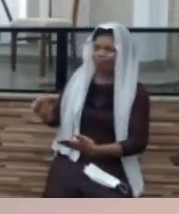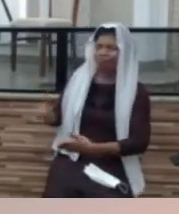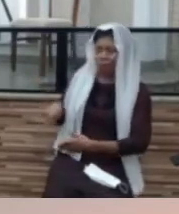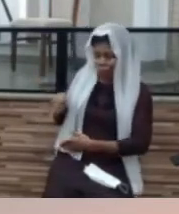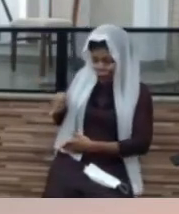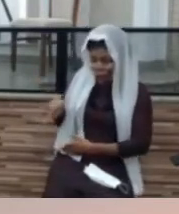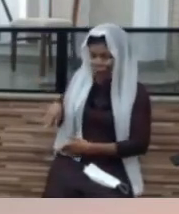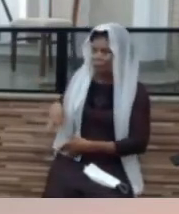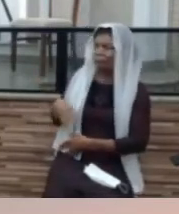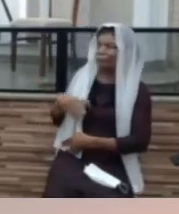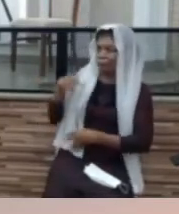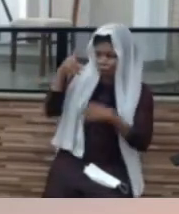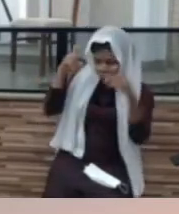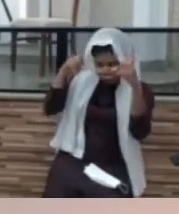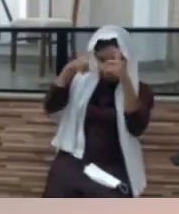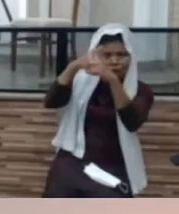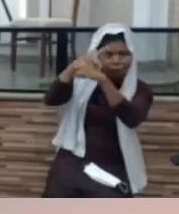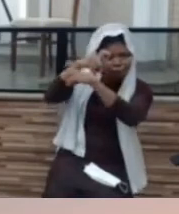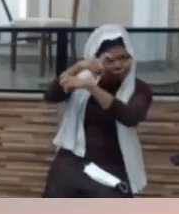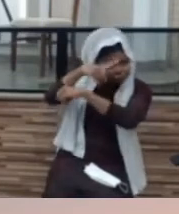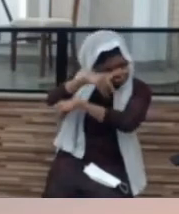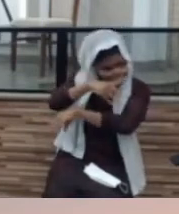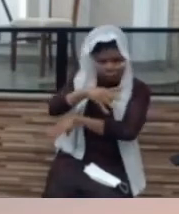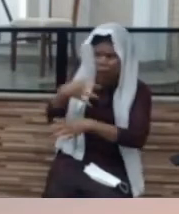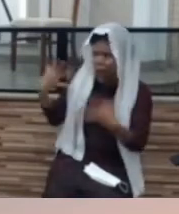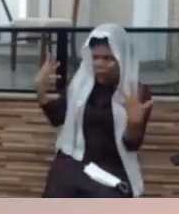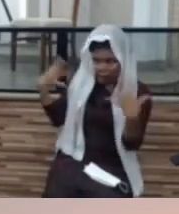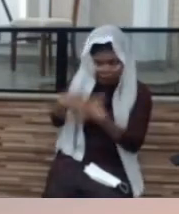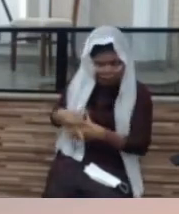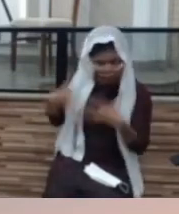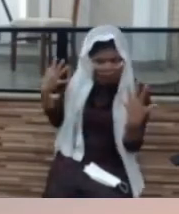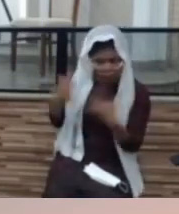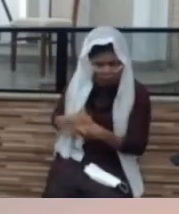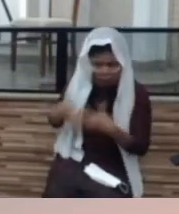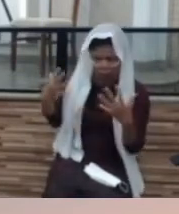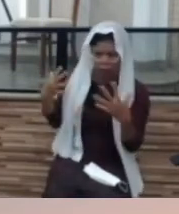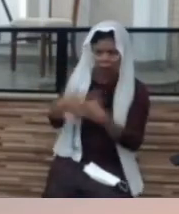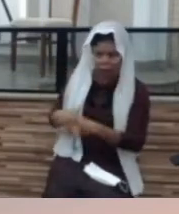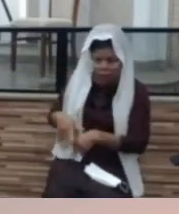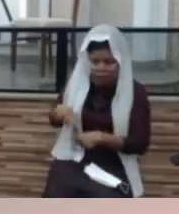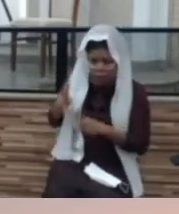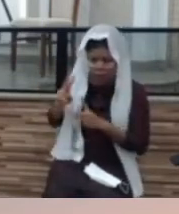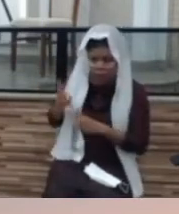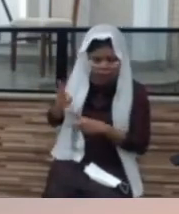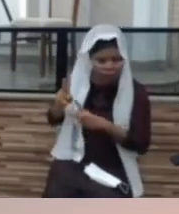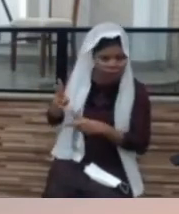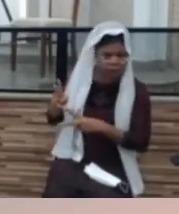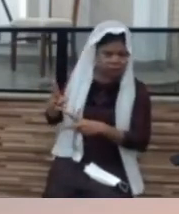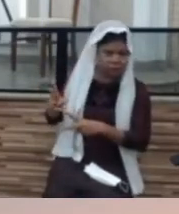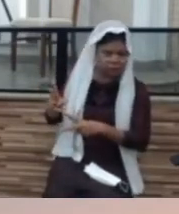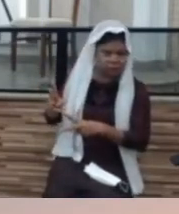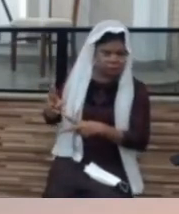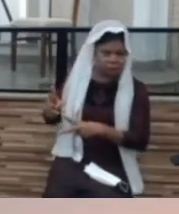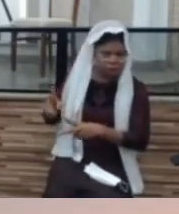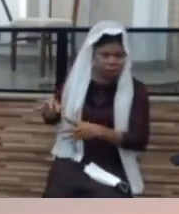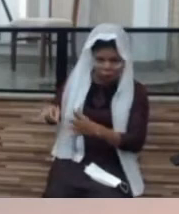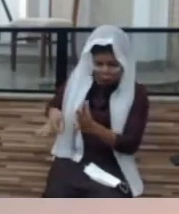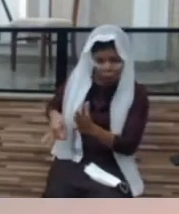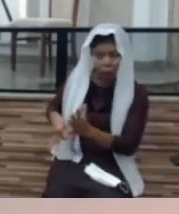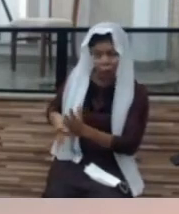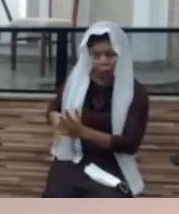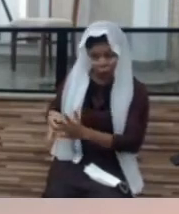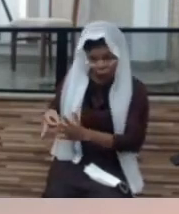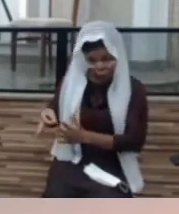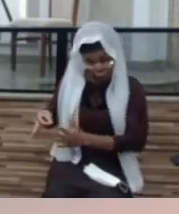não ser reconstruído. Esse Tobias que era inimigo da obra de Deus, irmão. Porque olha, irmão, tem gente que nós não podemos